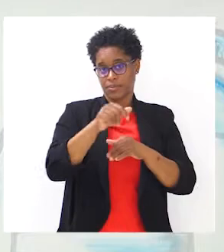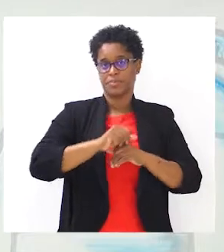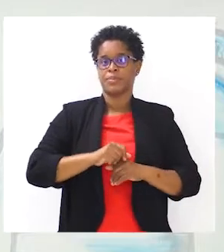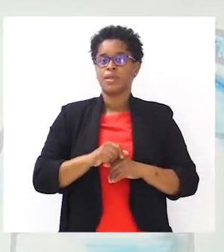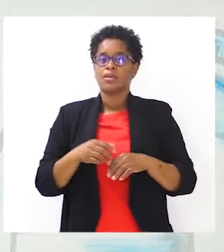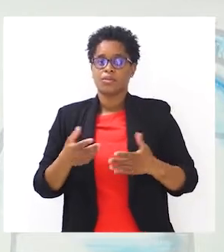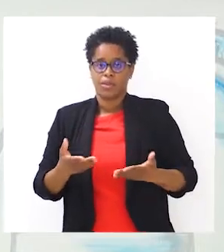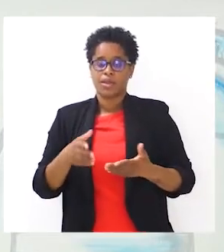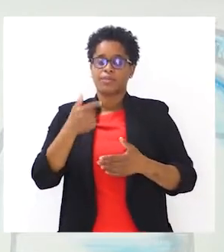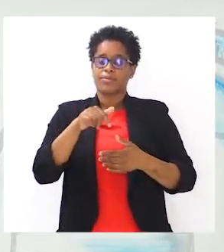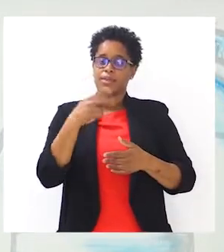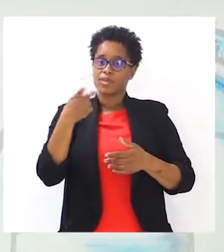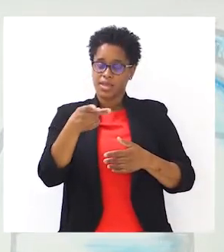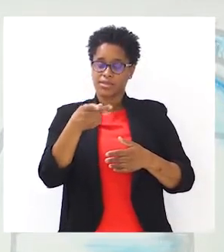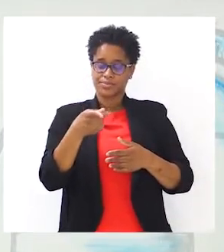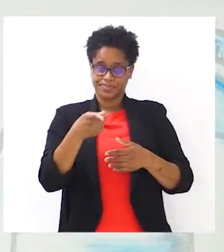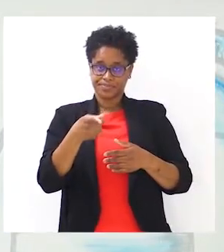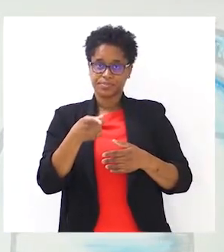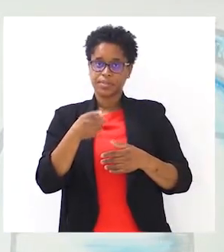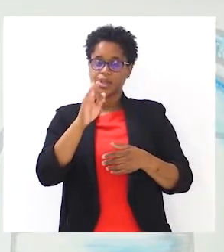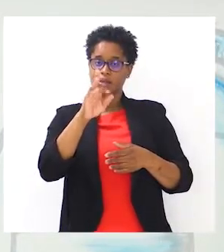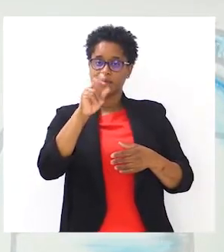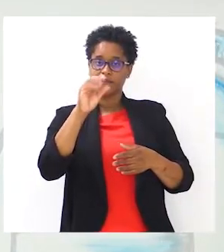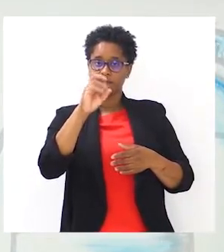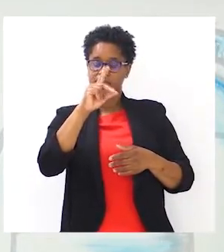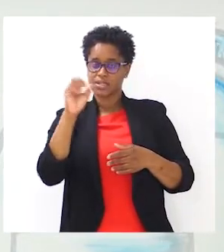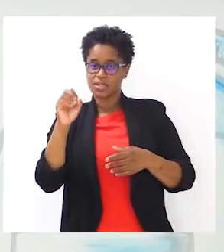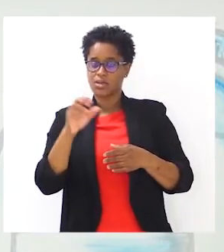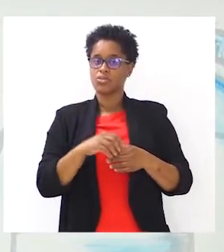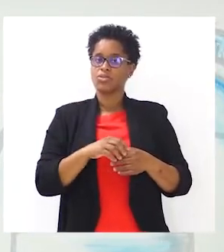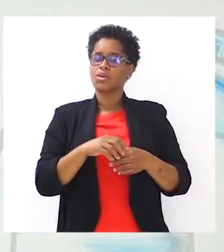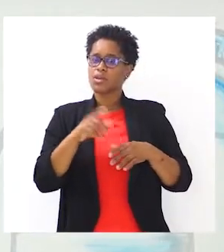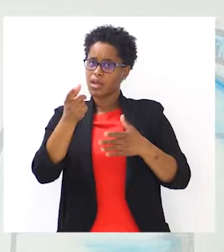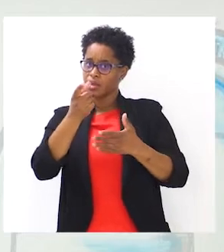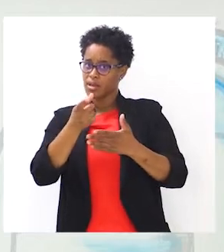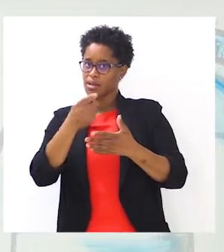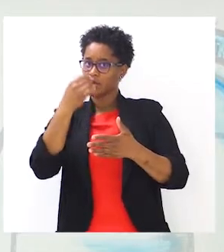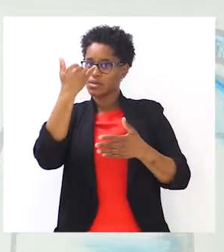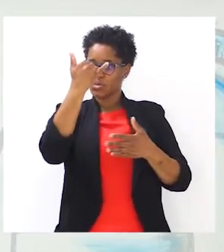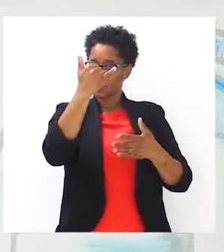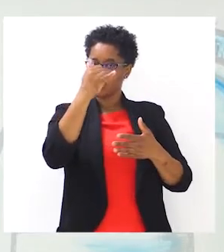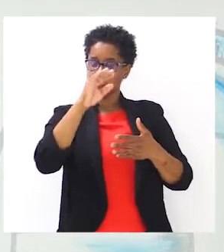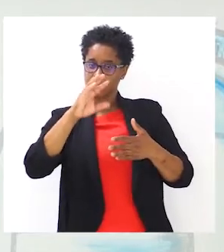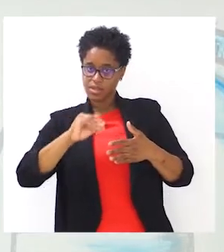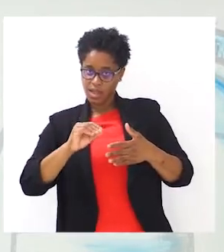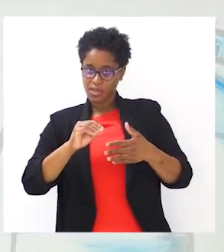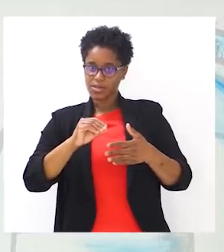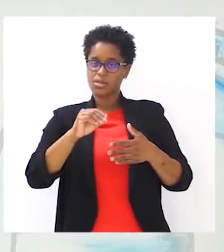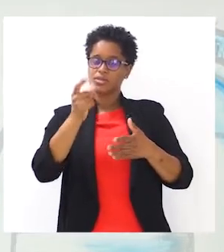é? Então, temos esta fração 2 décimos representada, melhor dizendo, sobre a forma